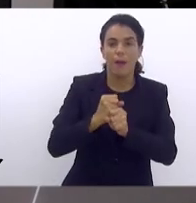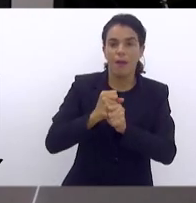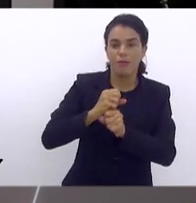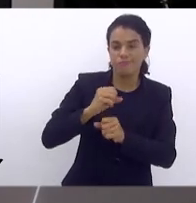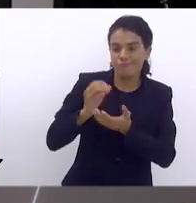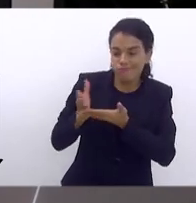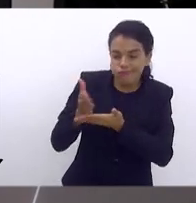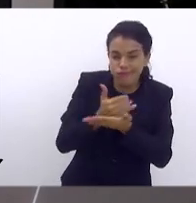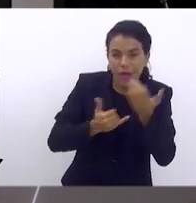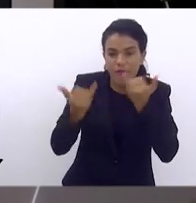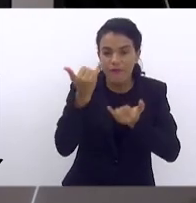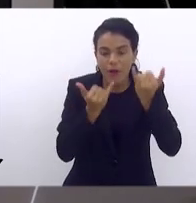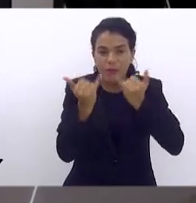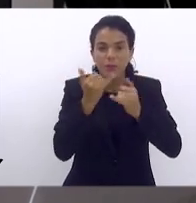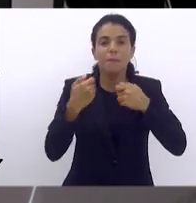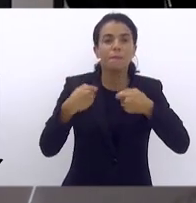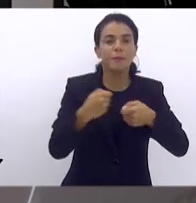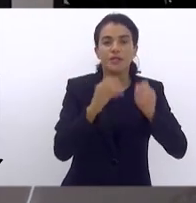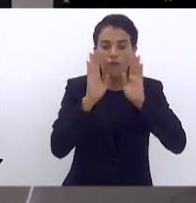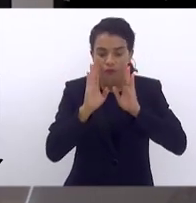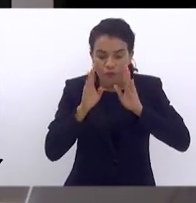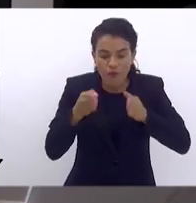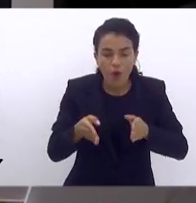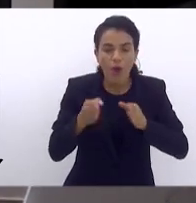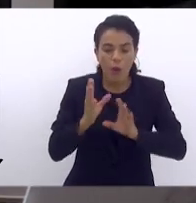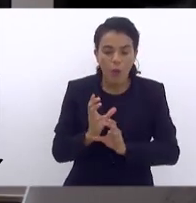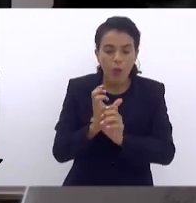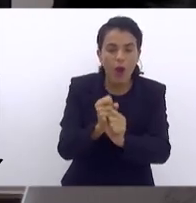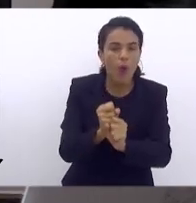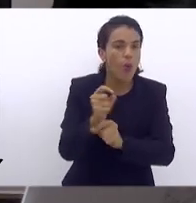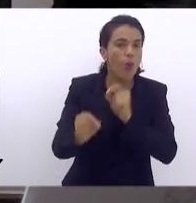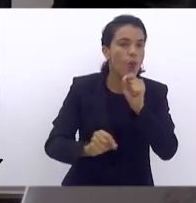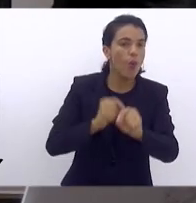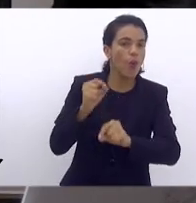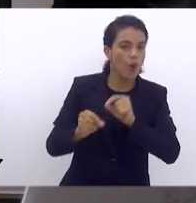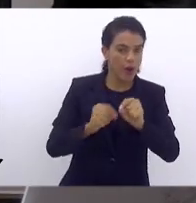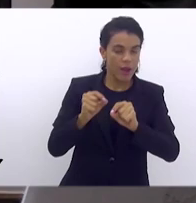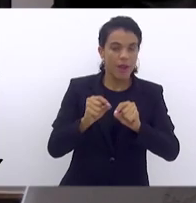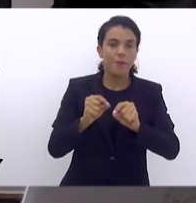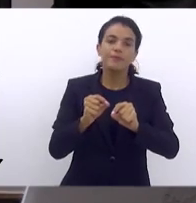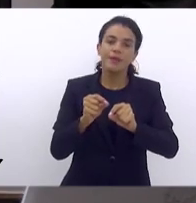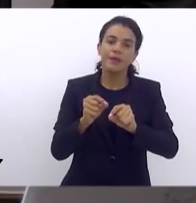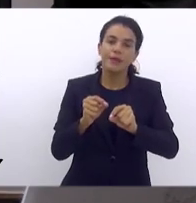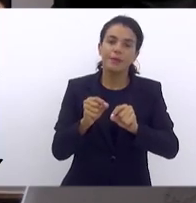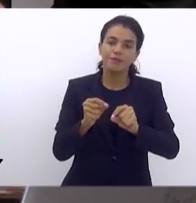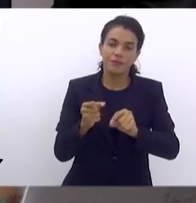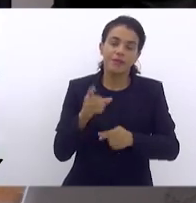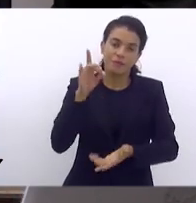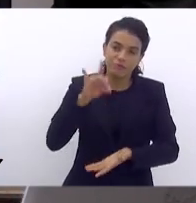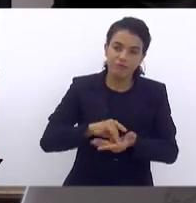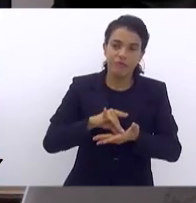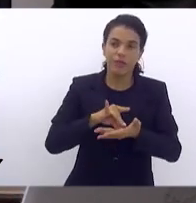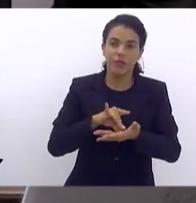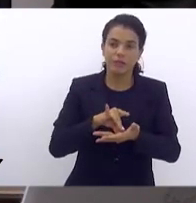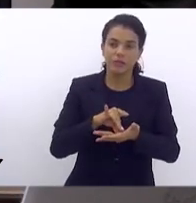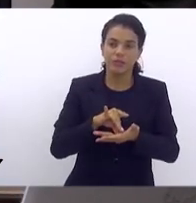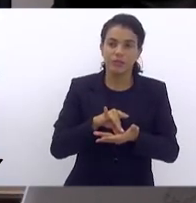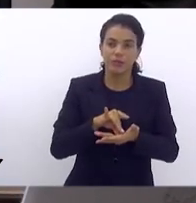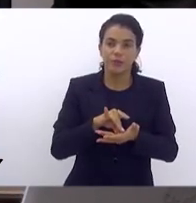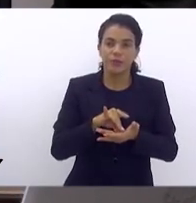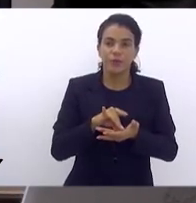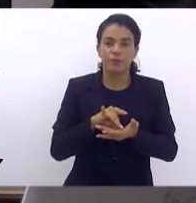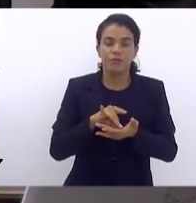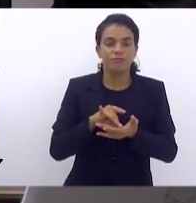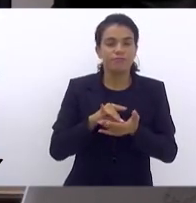Qual é em que a gente precisa focar a gente consegue realmente colocar as